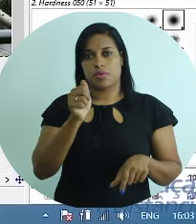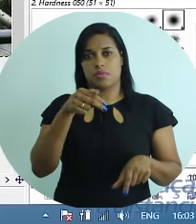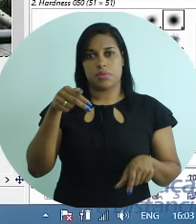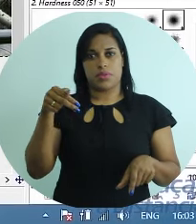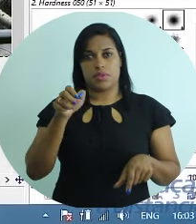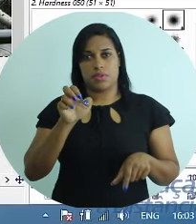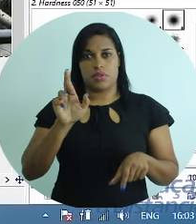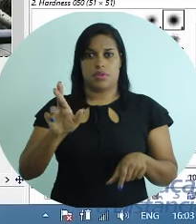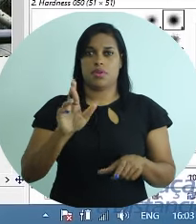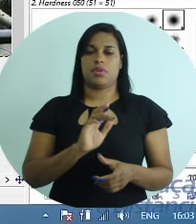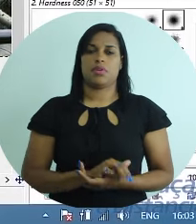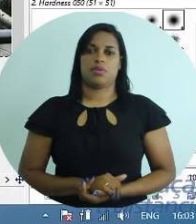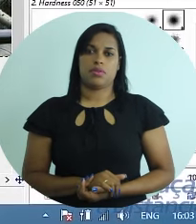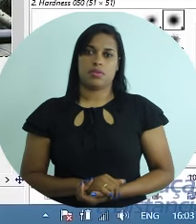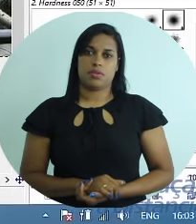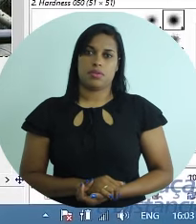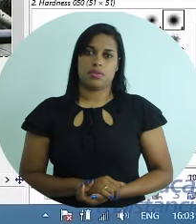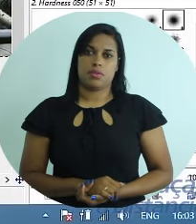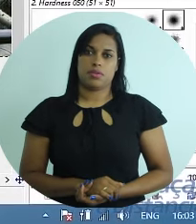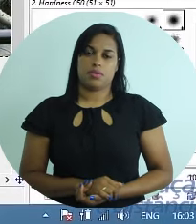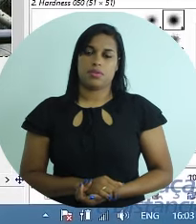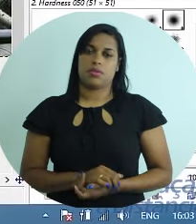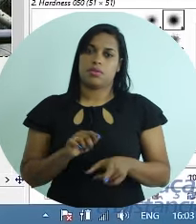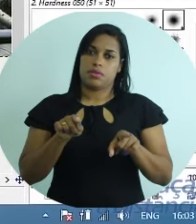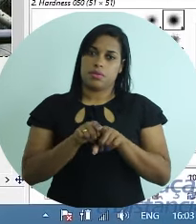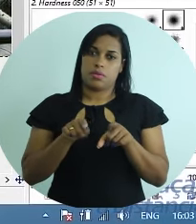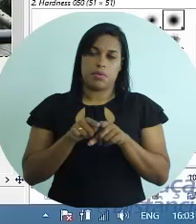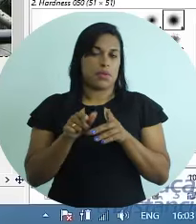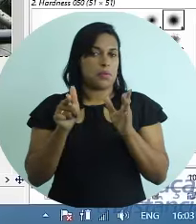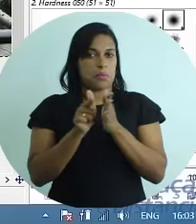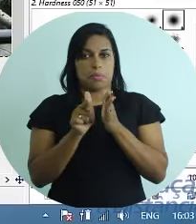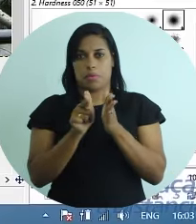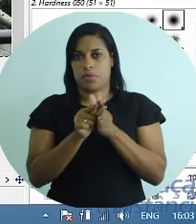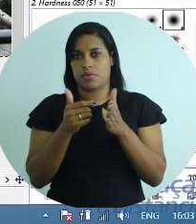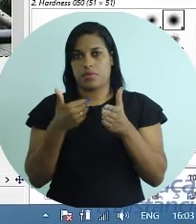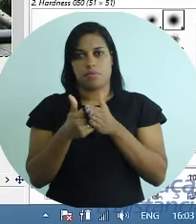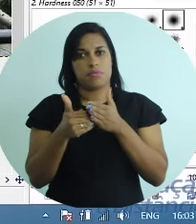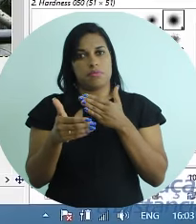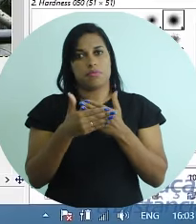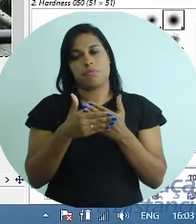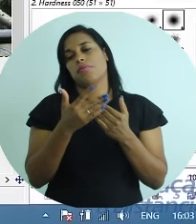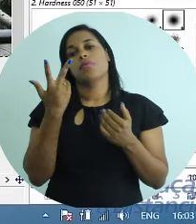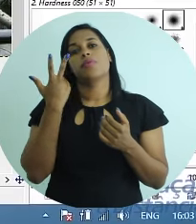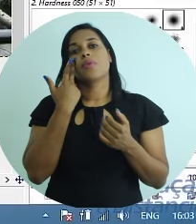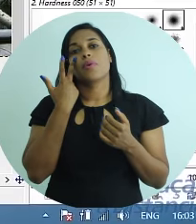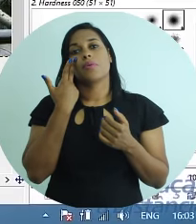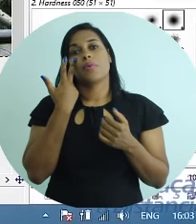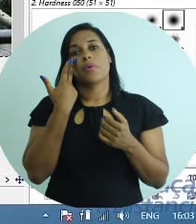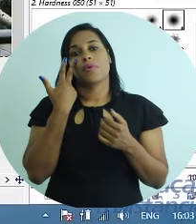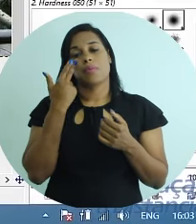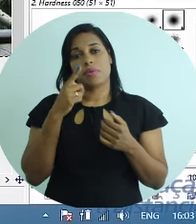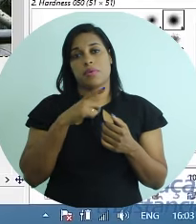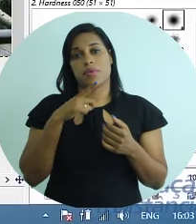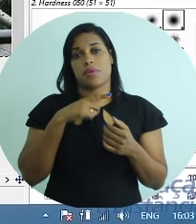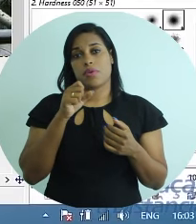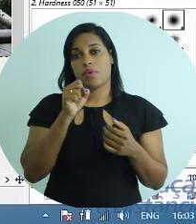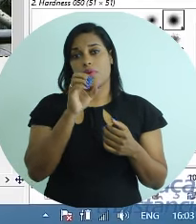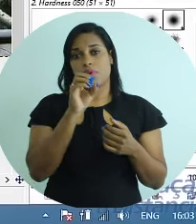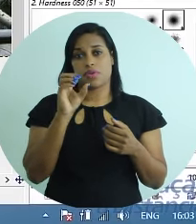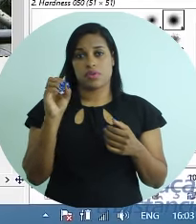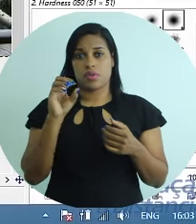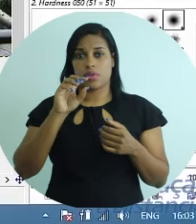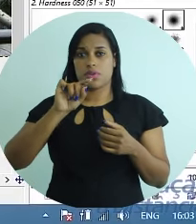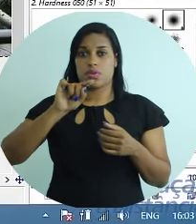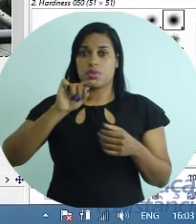o cabeçalho de uma página qualquer. Geralmente, esses cabeçalhos têm 800 pixels de